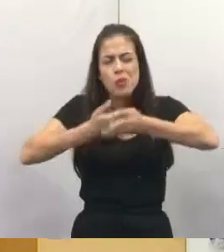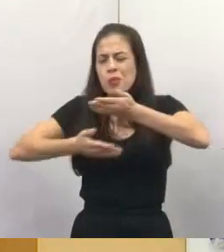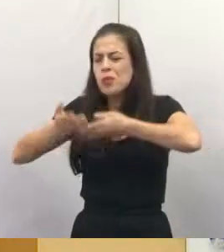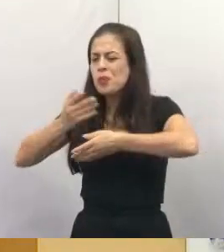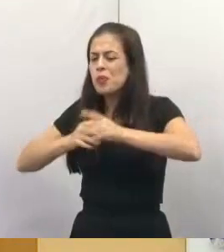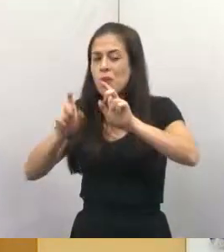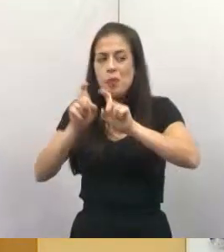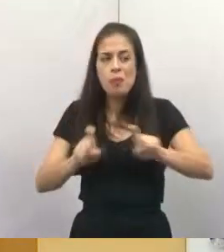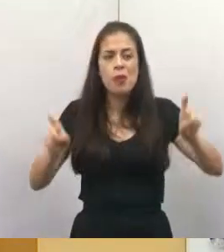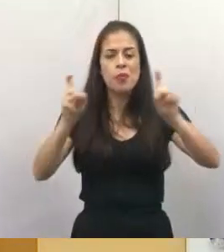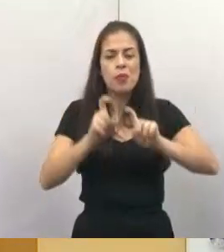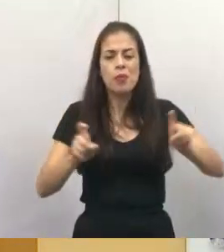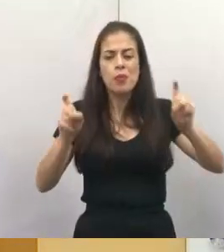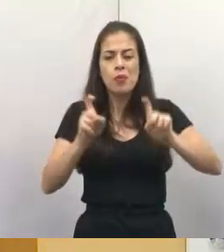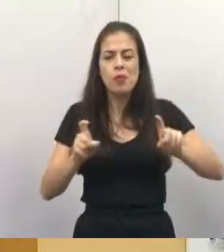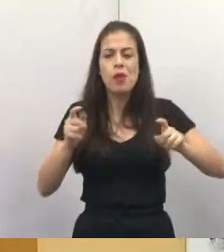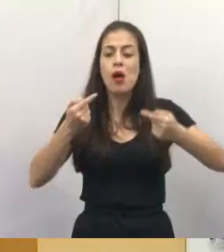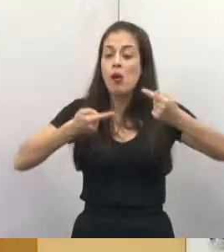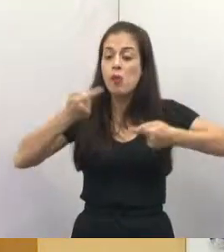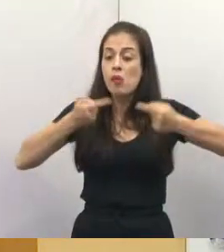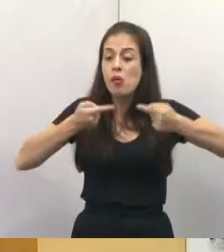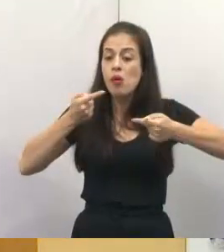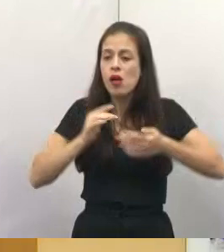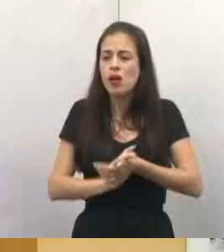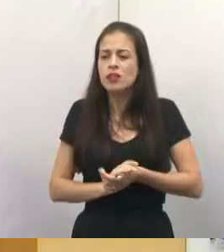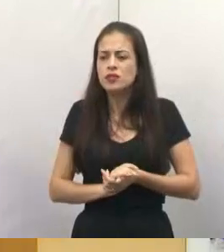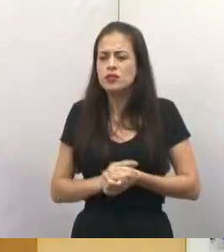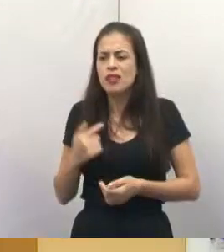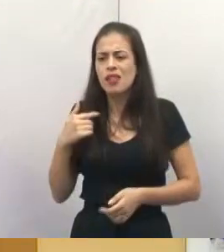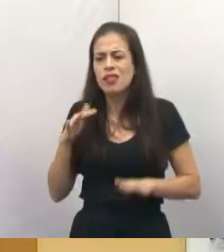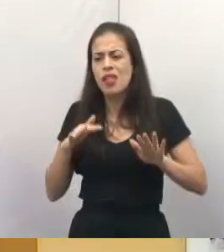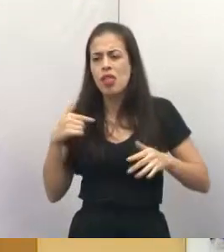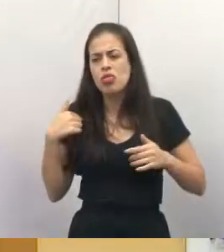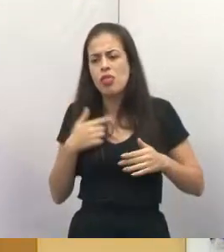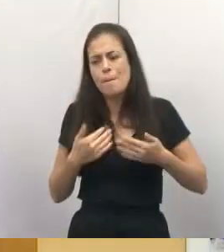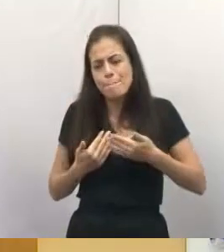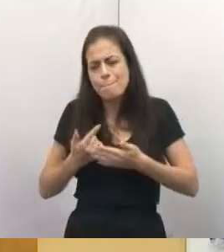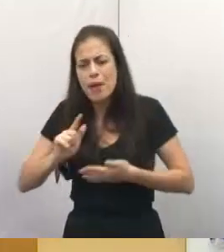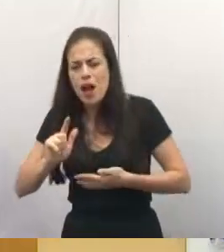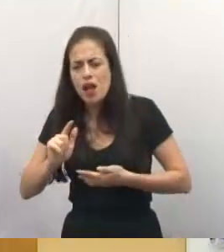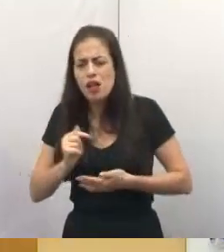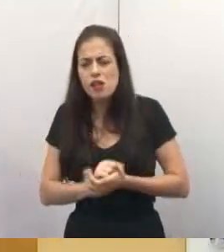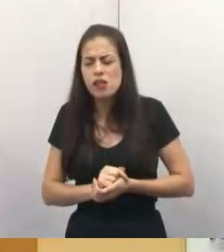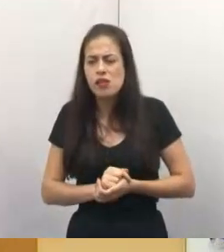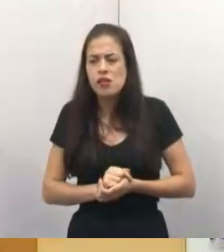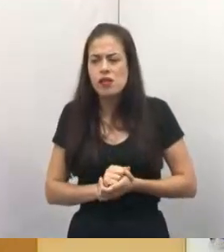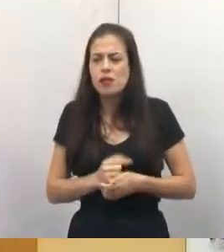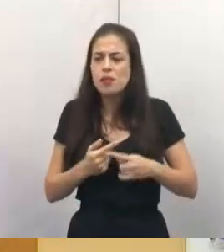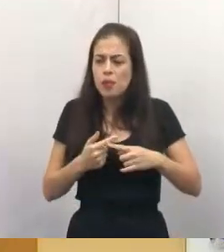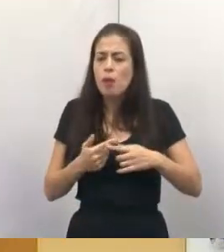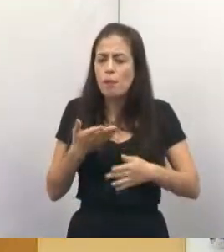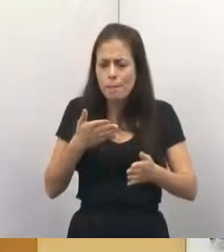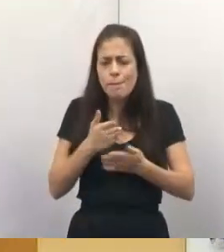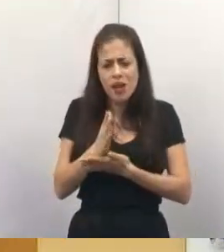na frente do computador ali, discutindo com a gente, às vezes a gente bate frente com eles também, porque eles querem de uma forma, a gente quer de outra, porque eles participam também dos projetos que a gente